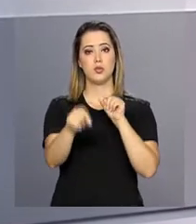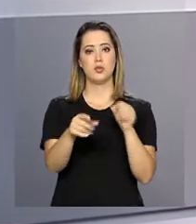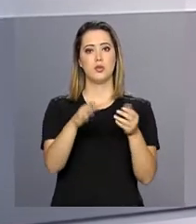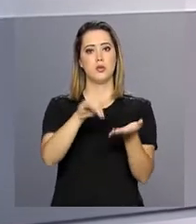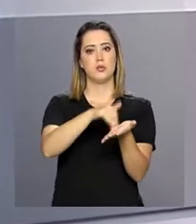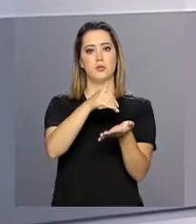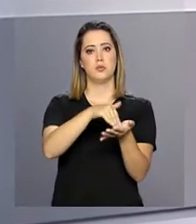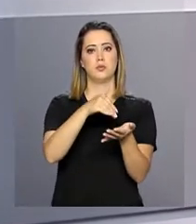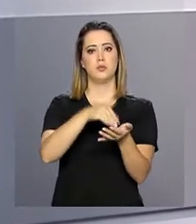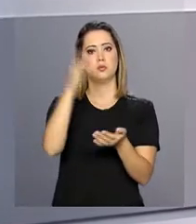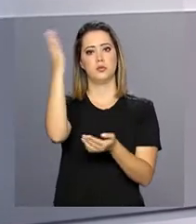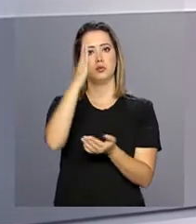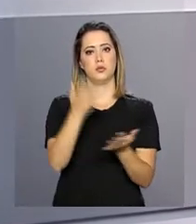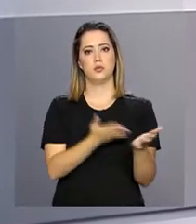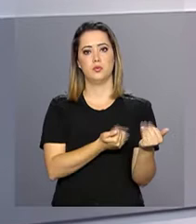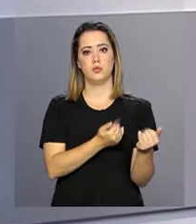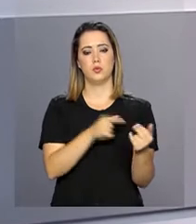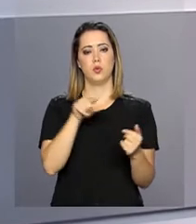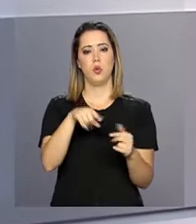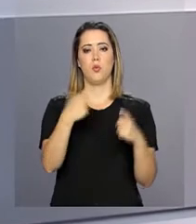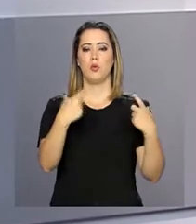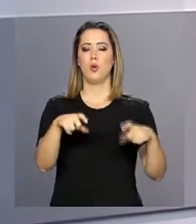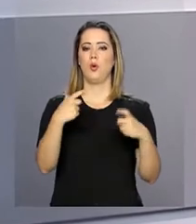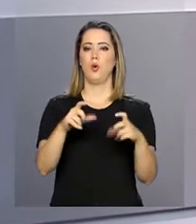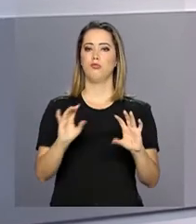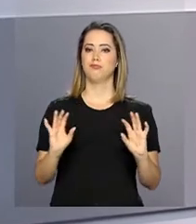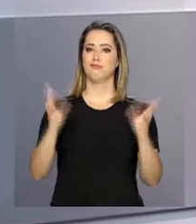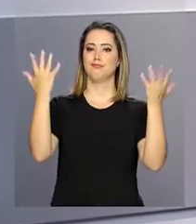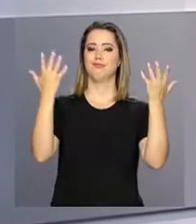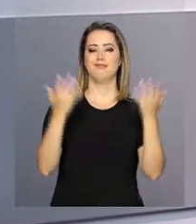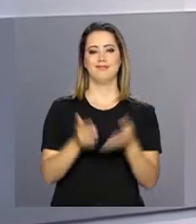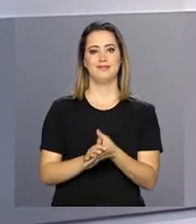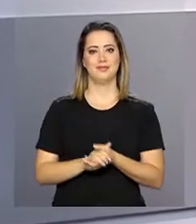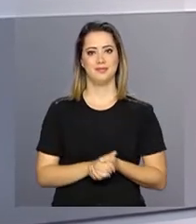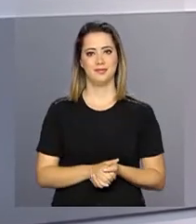escolhidas pela Secretaria Nacional de Juventude como palco.